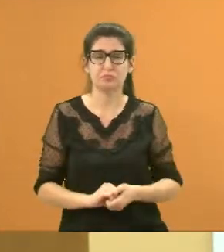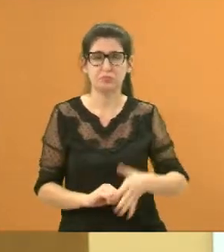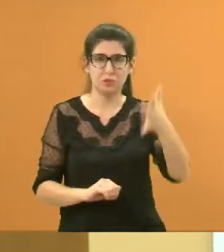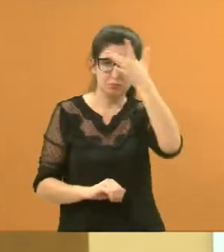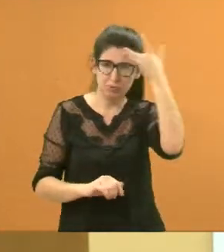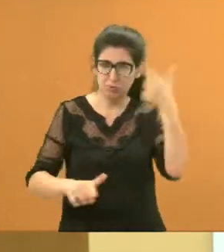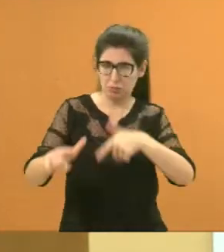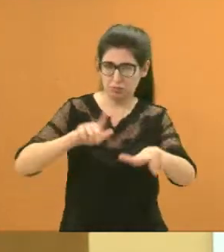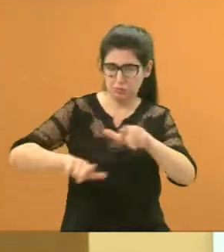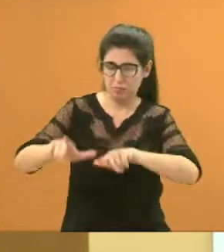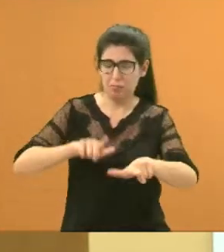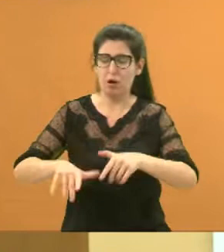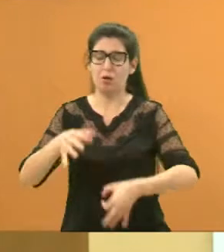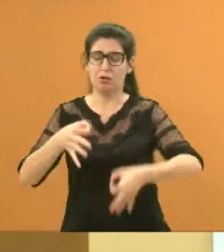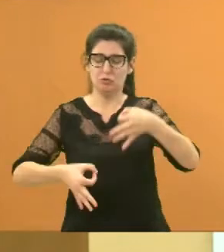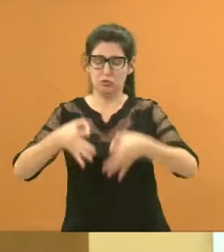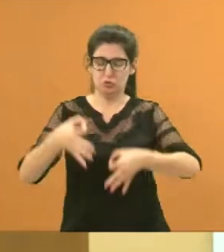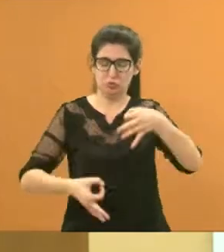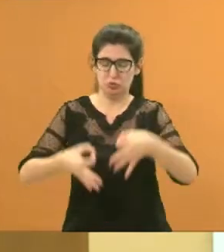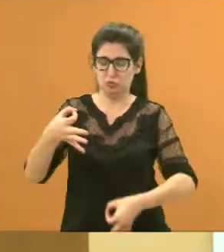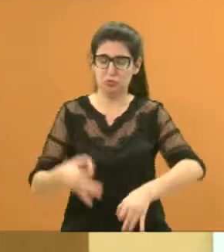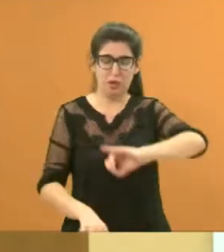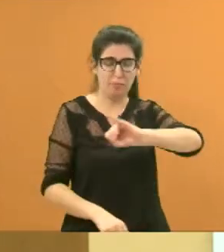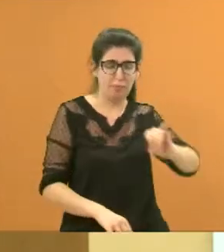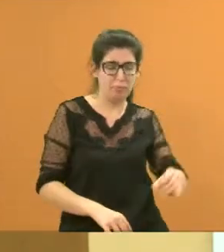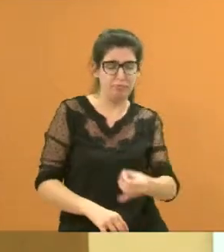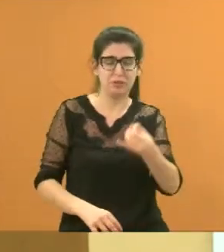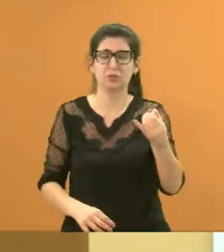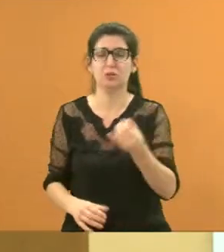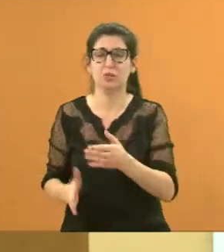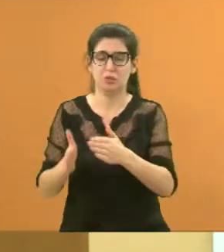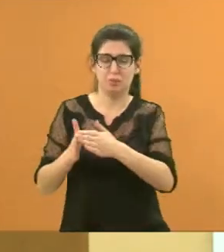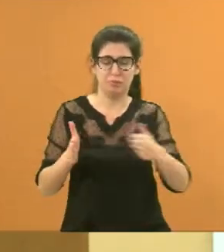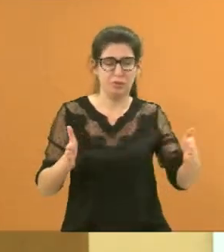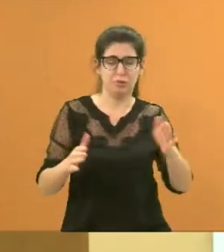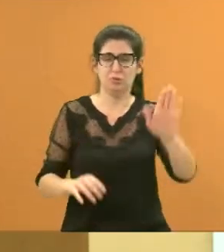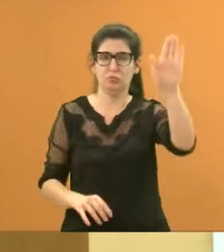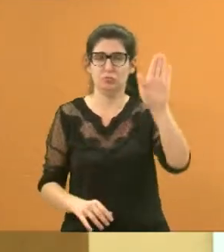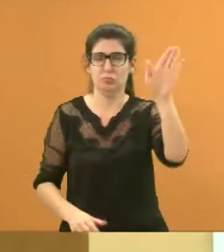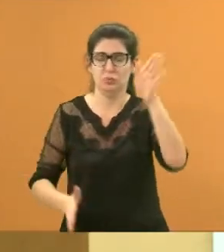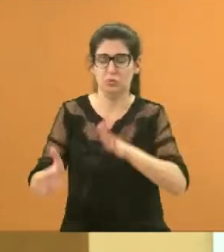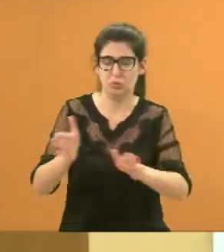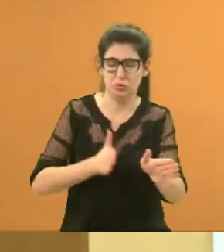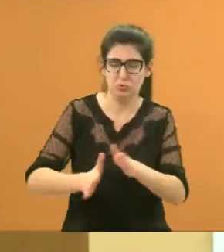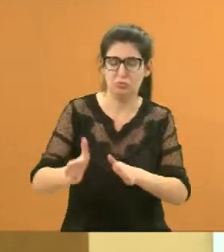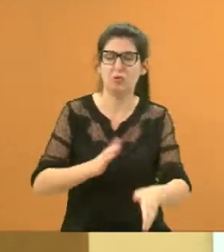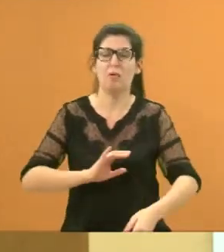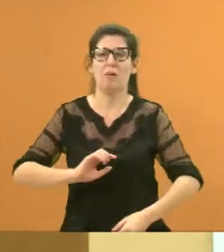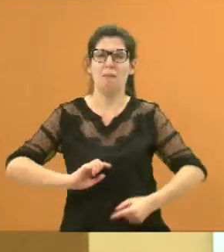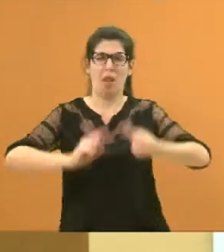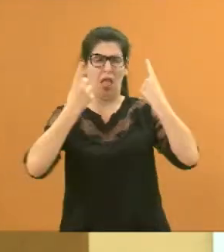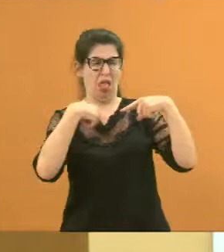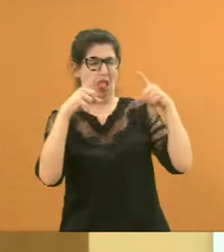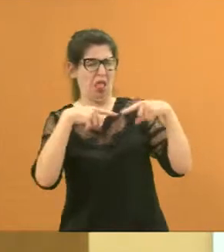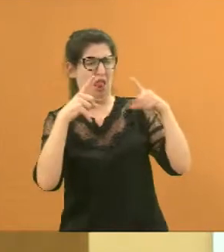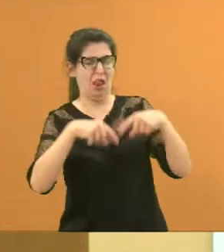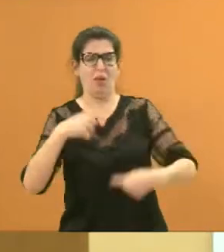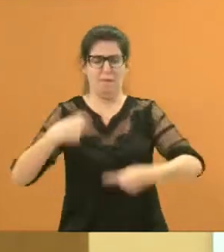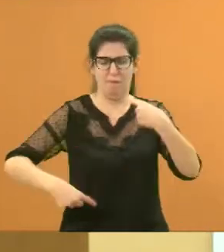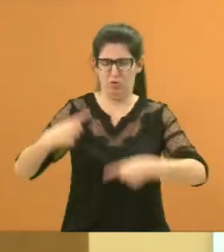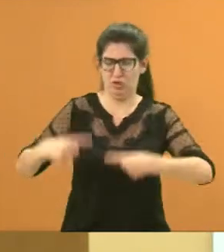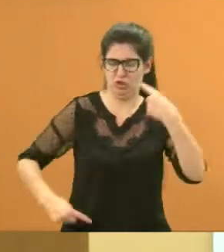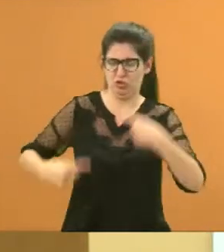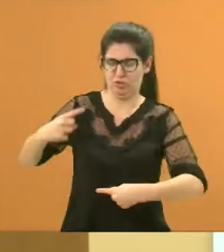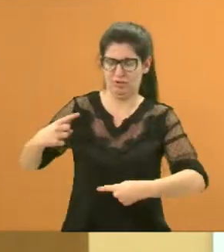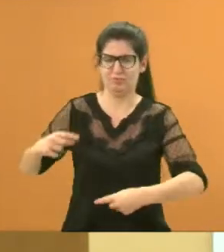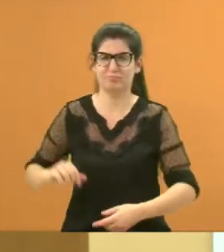funcionários da Justiça, que estão se aproveitando de um momento de eleição para atacar alguns políticos. Isso é ruim para a política. E nós